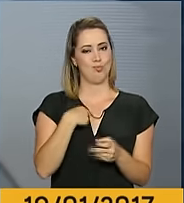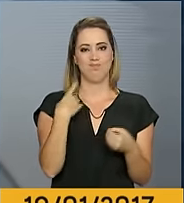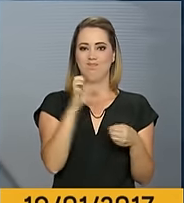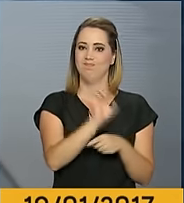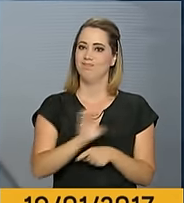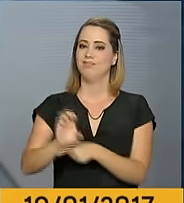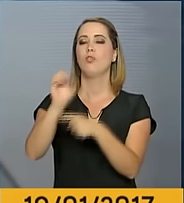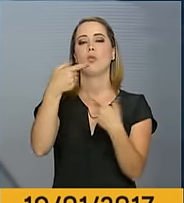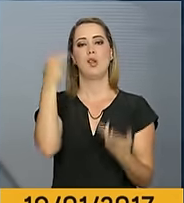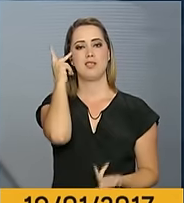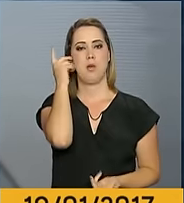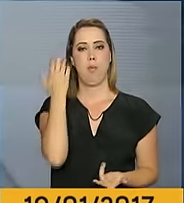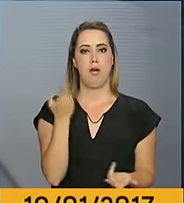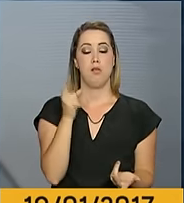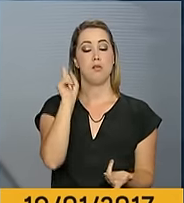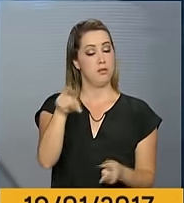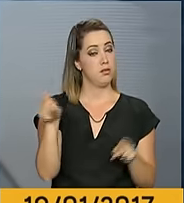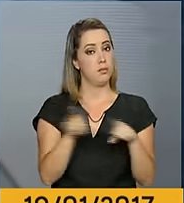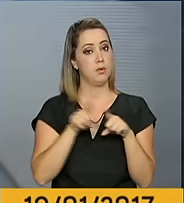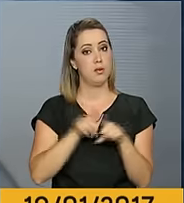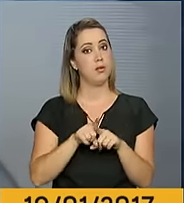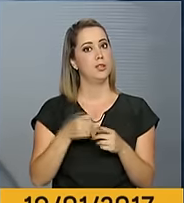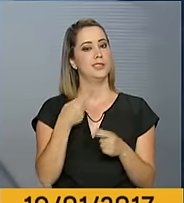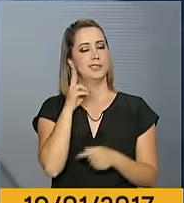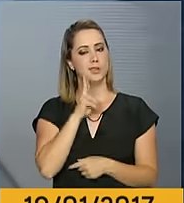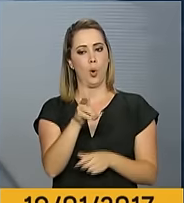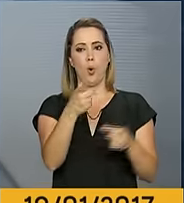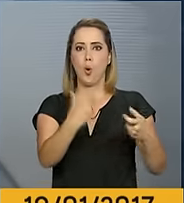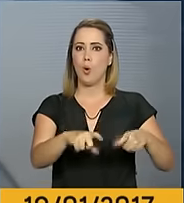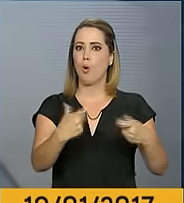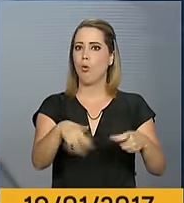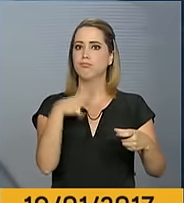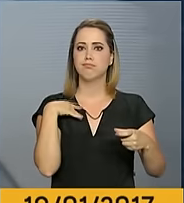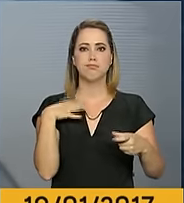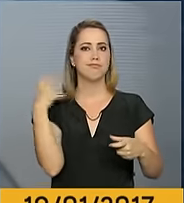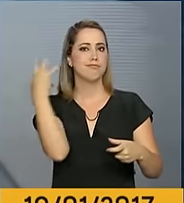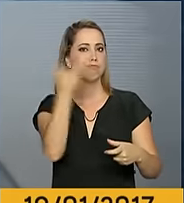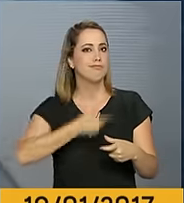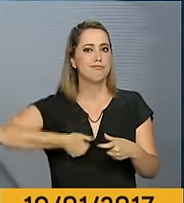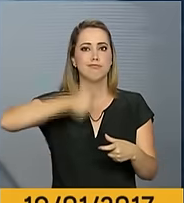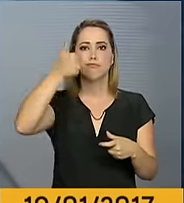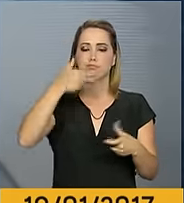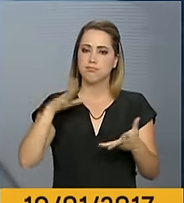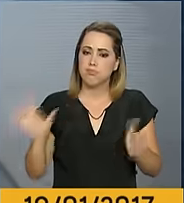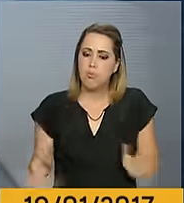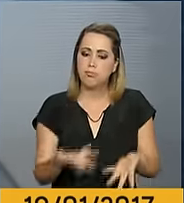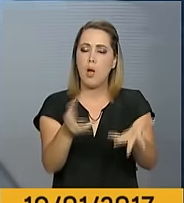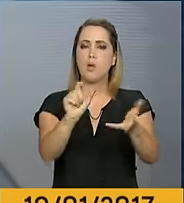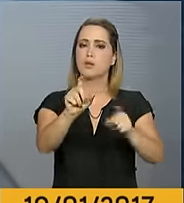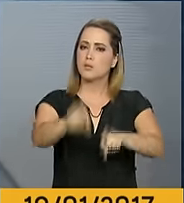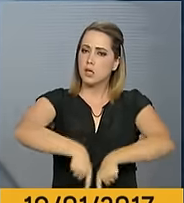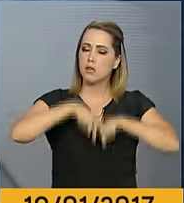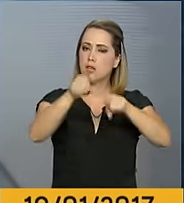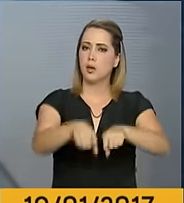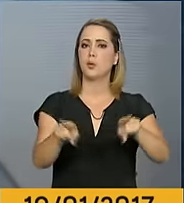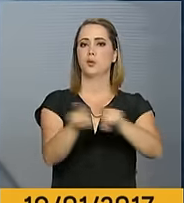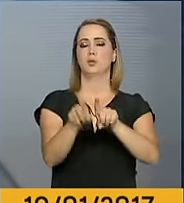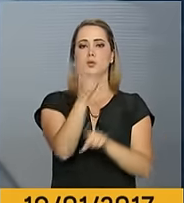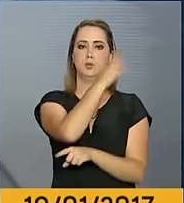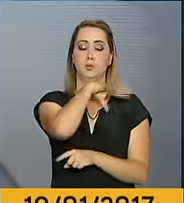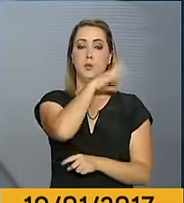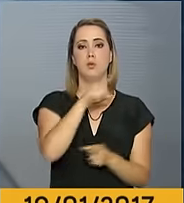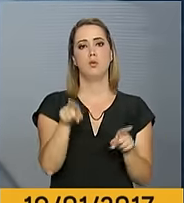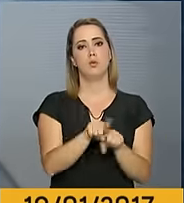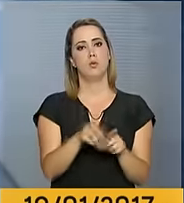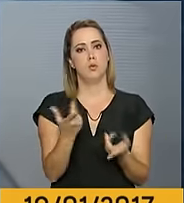E também por ser uma região de grande prosperidade na área agrícola, na área pecuária,